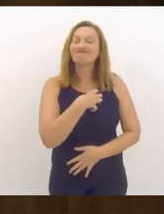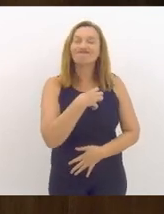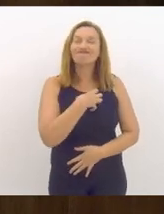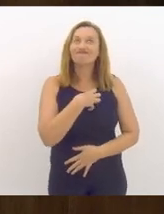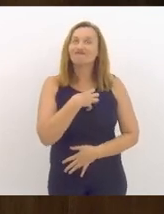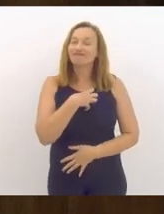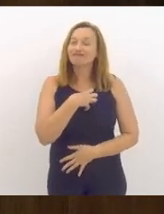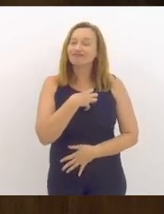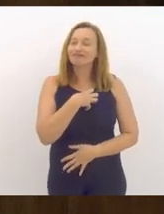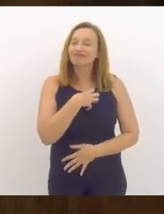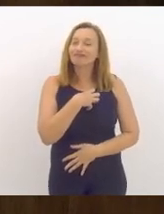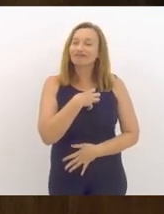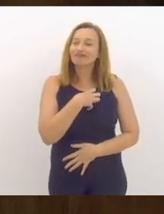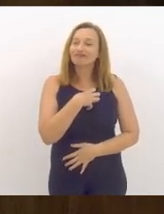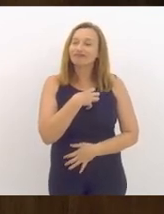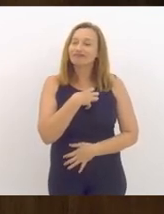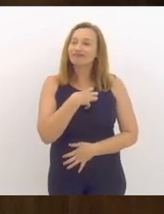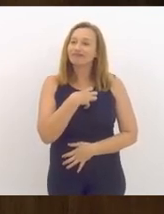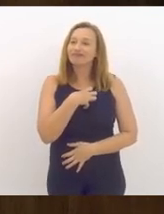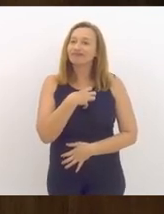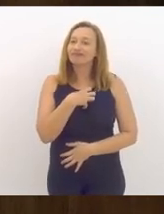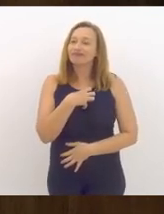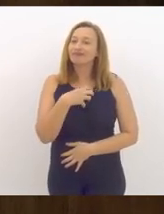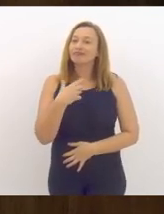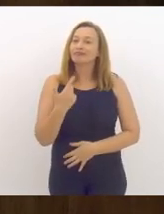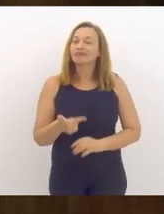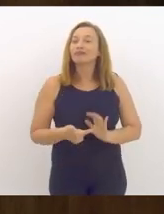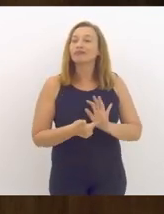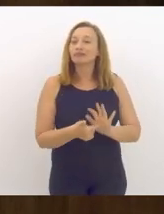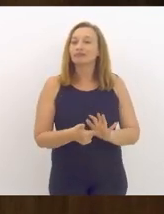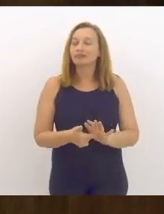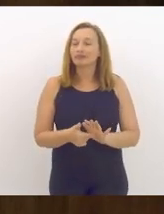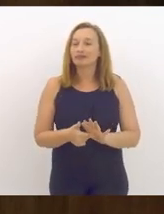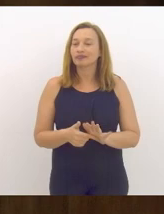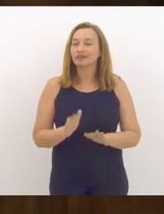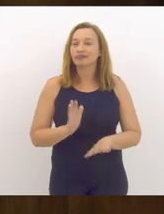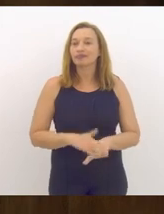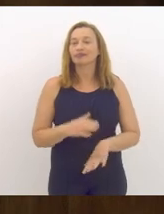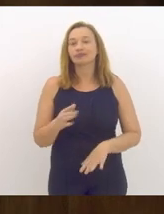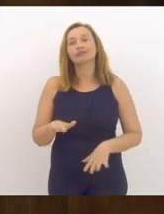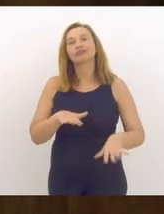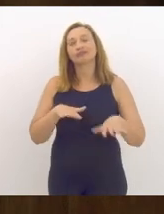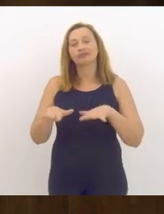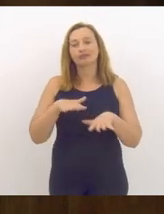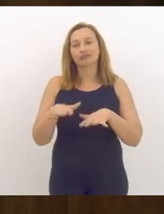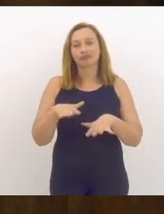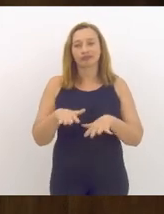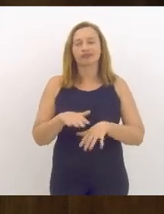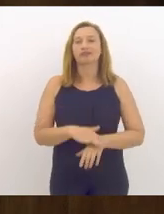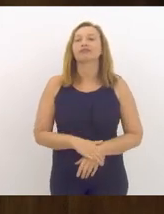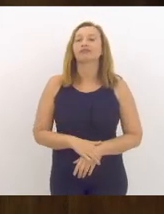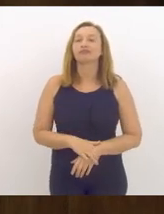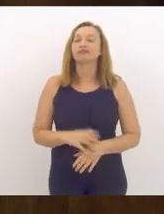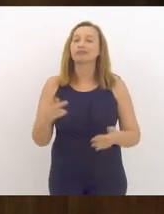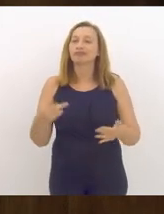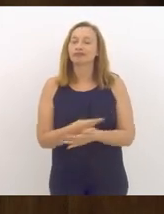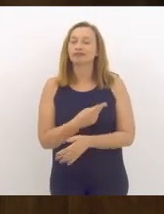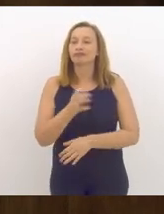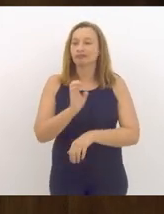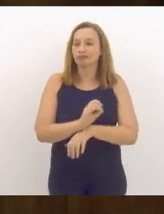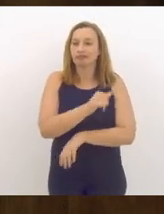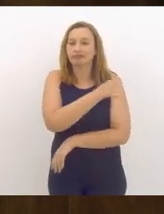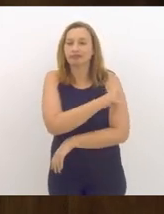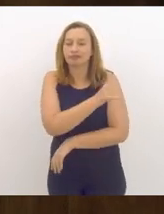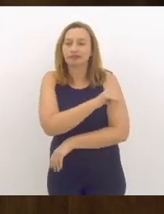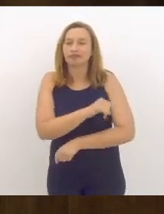de dar visibilidade a uma das maiores manifestações que vem acontecendo aqui no estado do